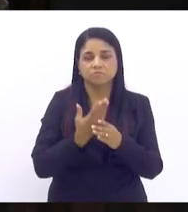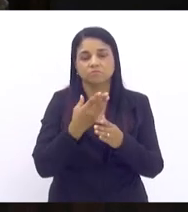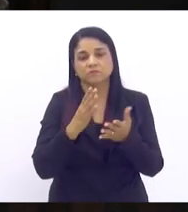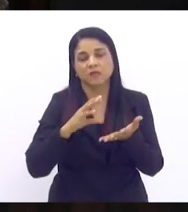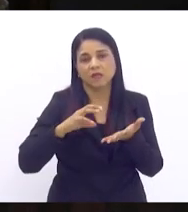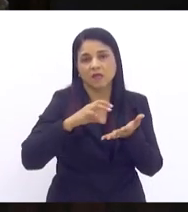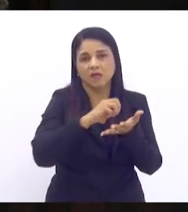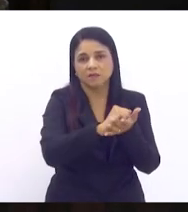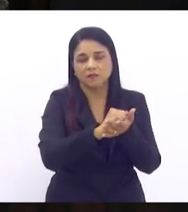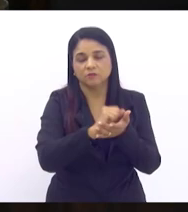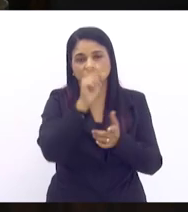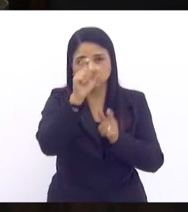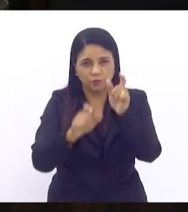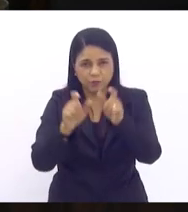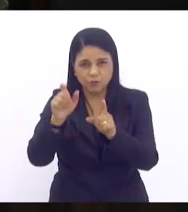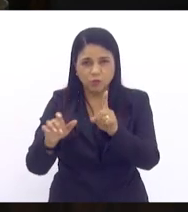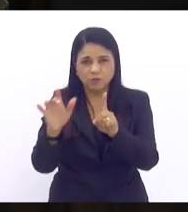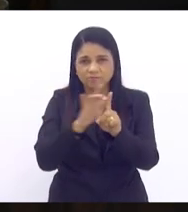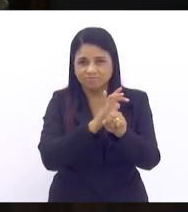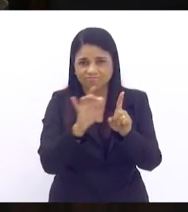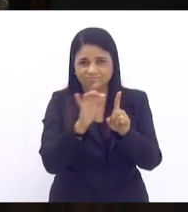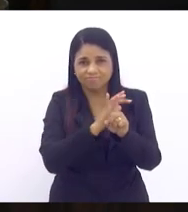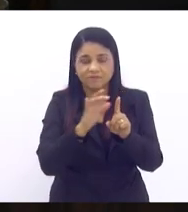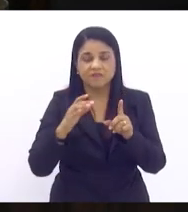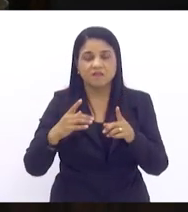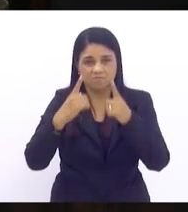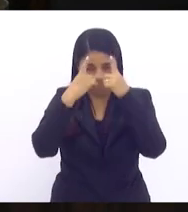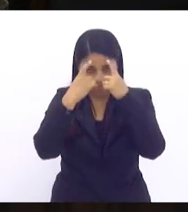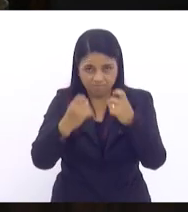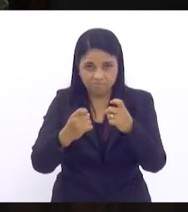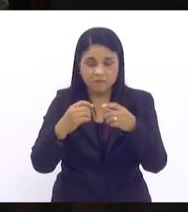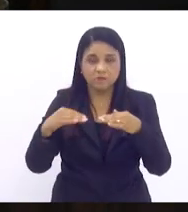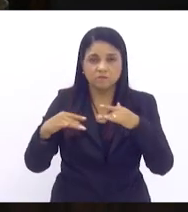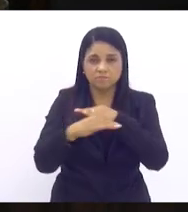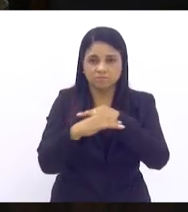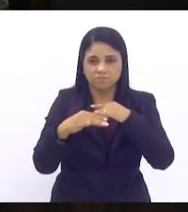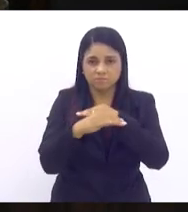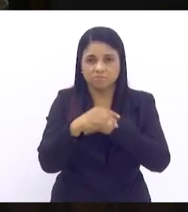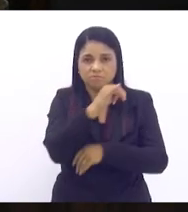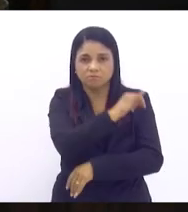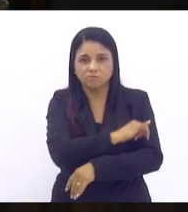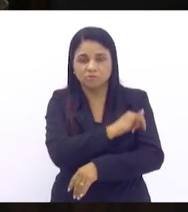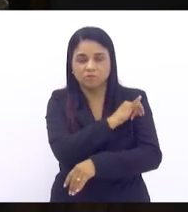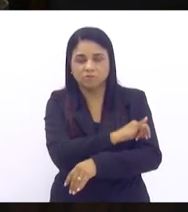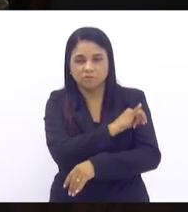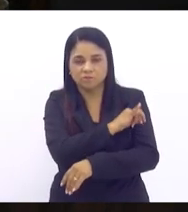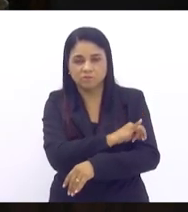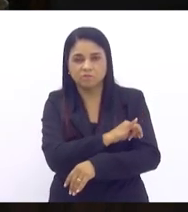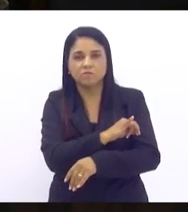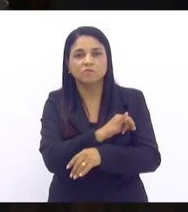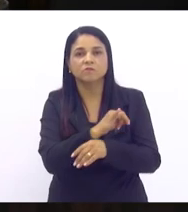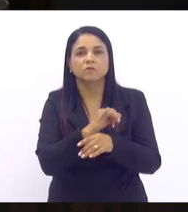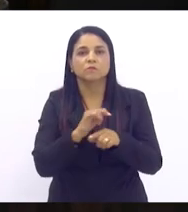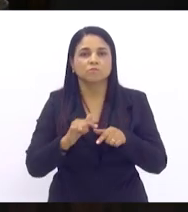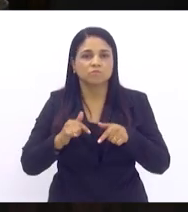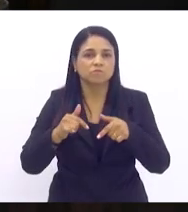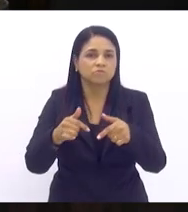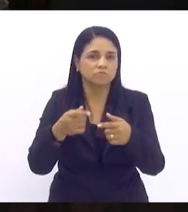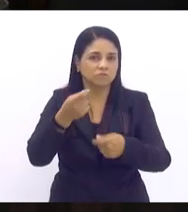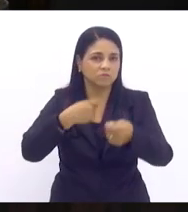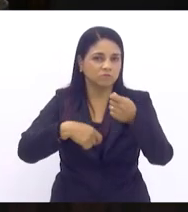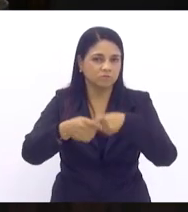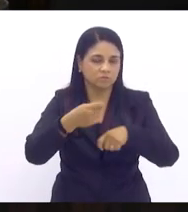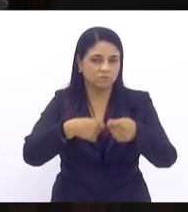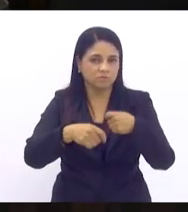pessoas vulneráveis, fisicamente agredidas no estado do Rio de Janeiro e estabelece sanções administrativas